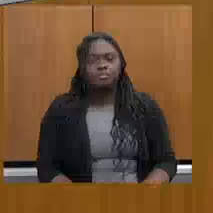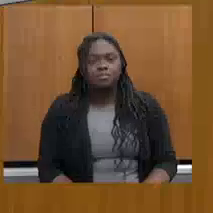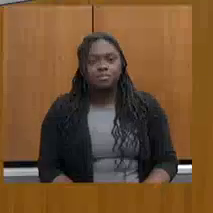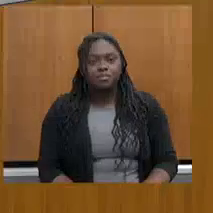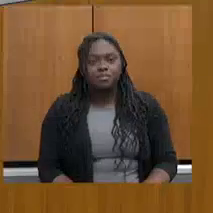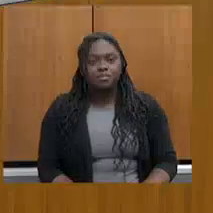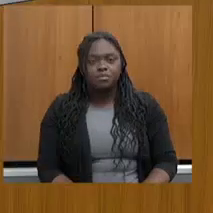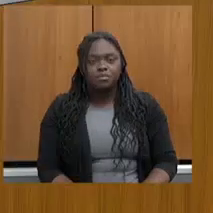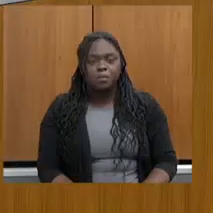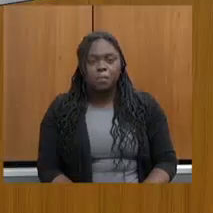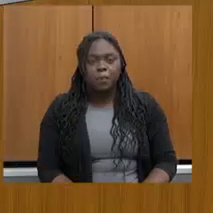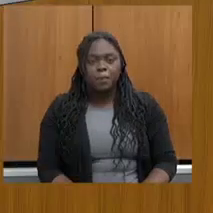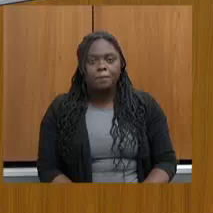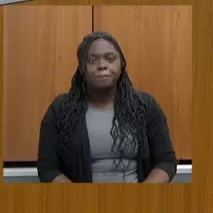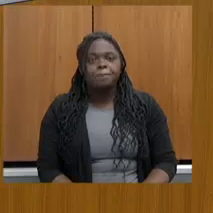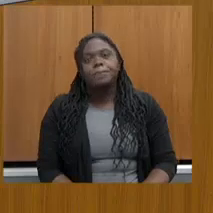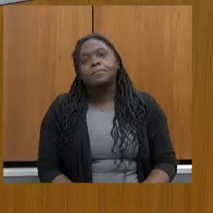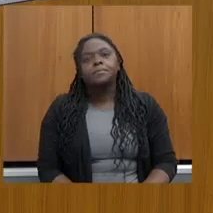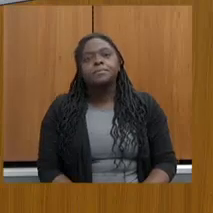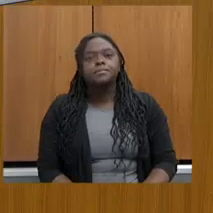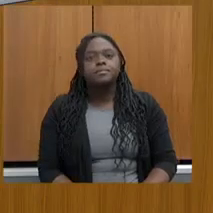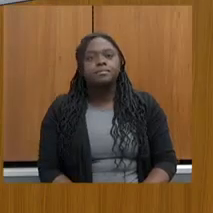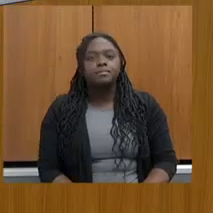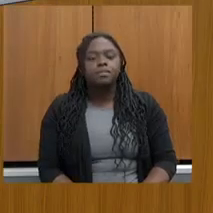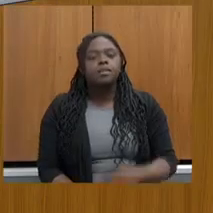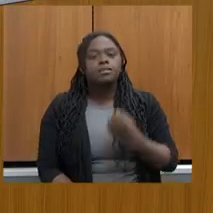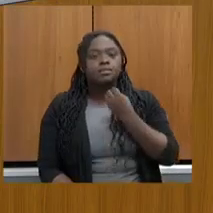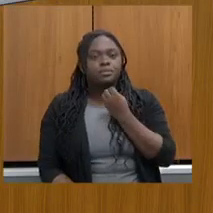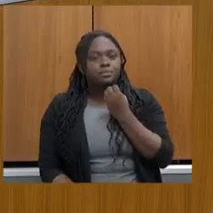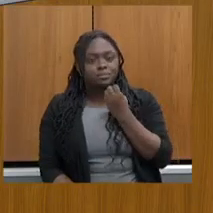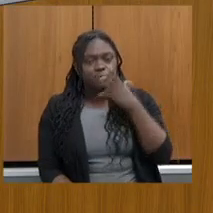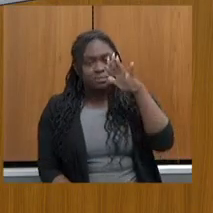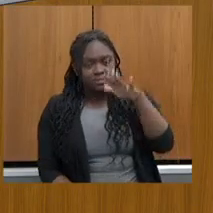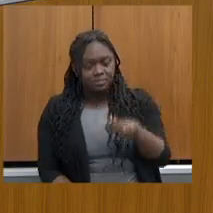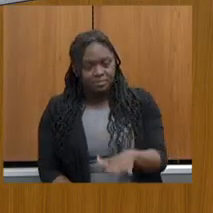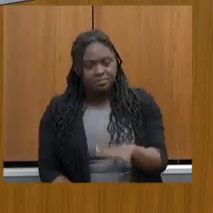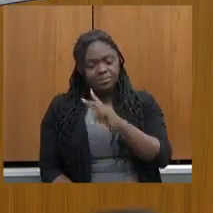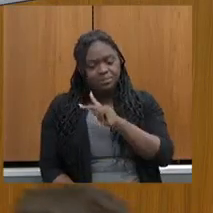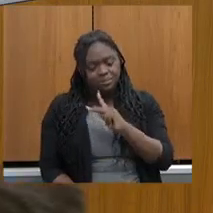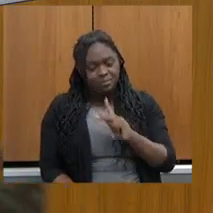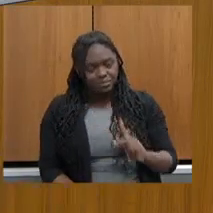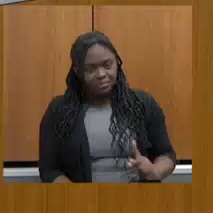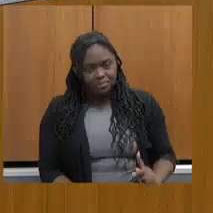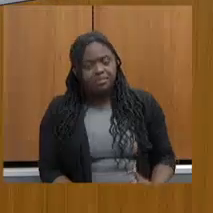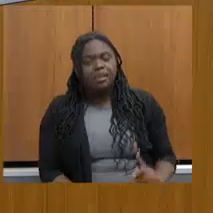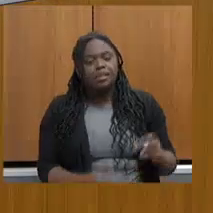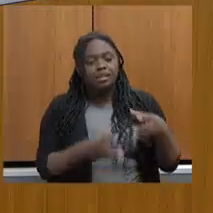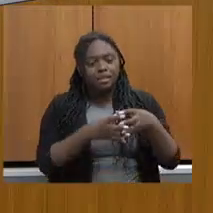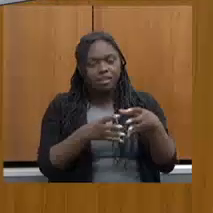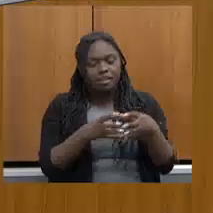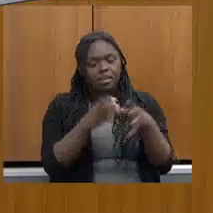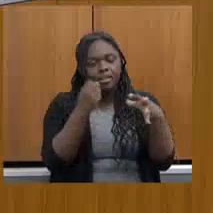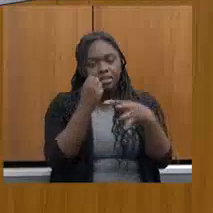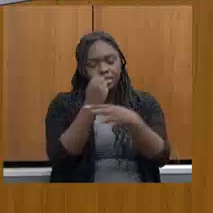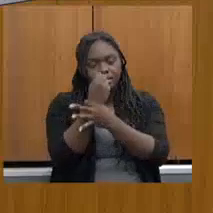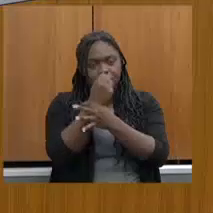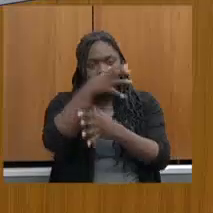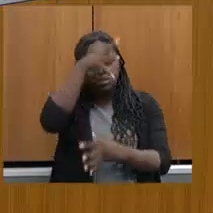Alencar onde será sabatinado ou Coronel Edgar Estevo da Silva que é o Comandante Geral do Corpo de Bombeiros vamos